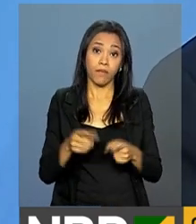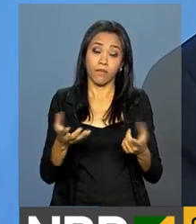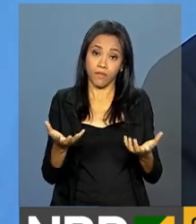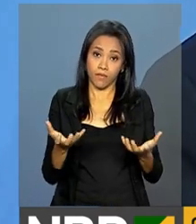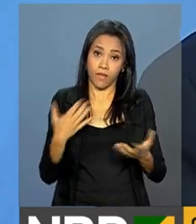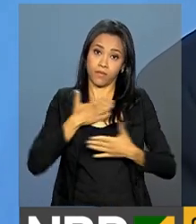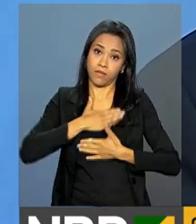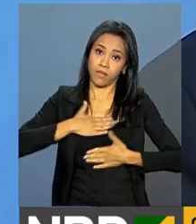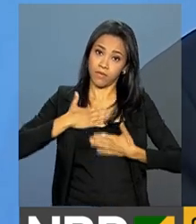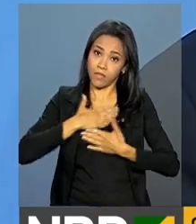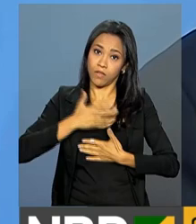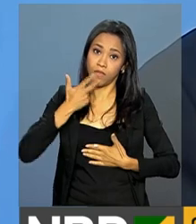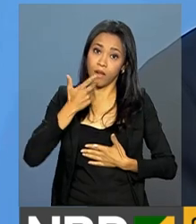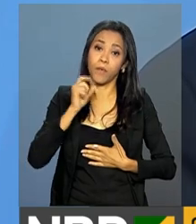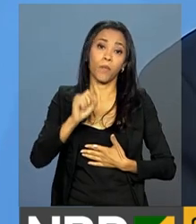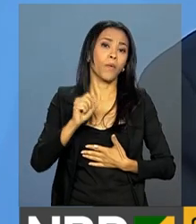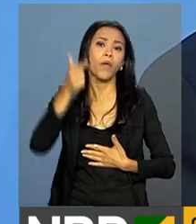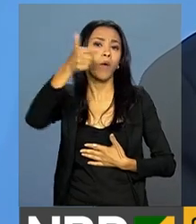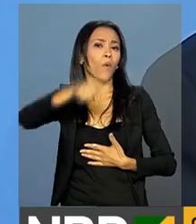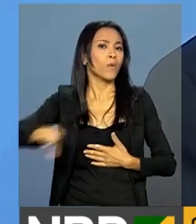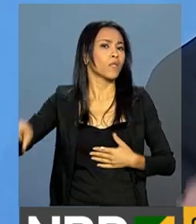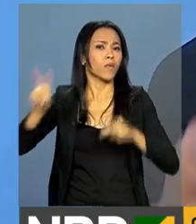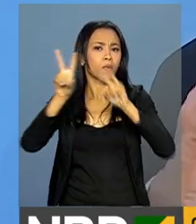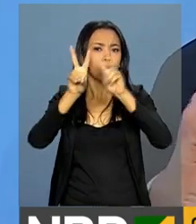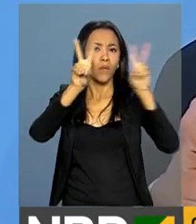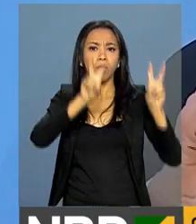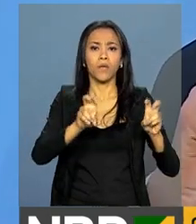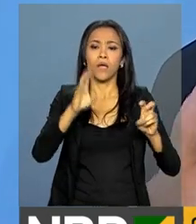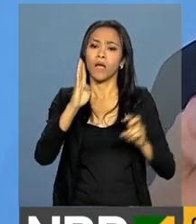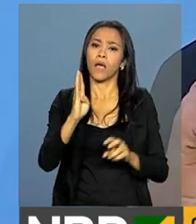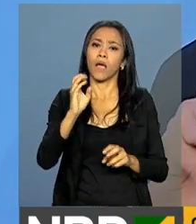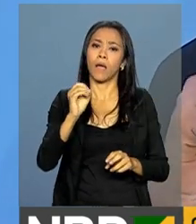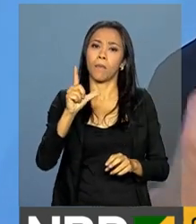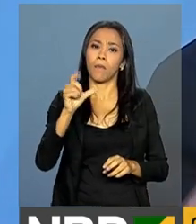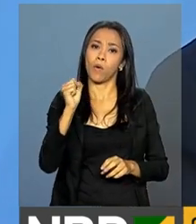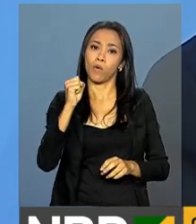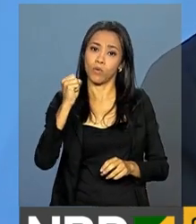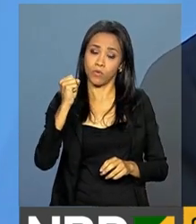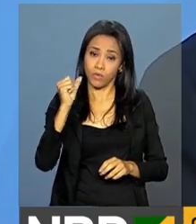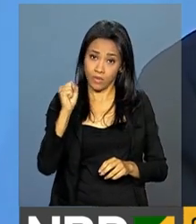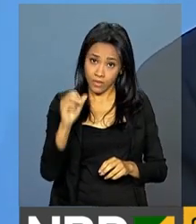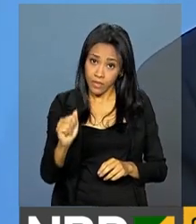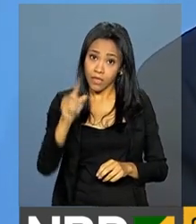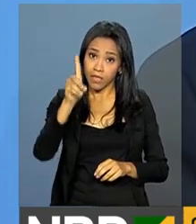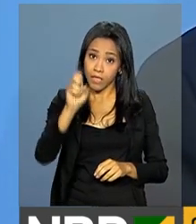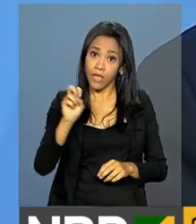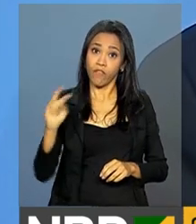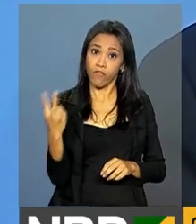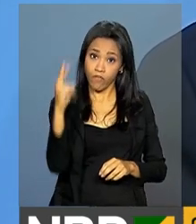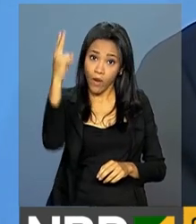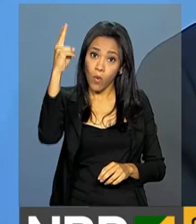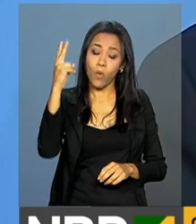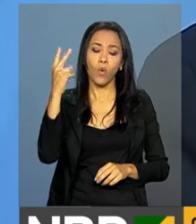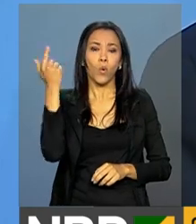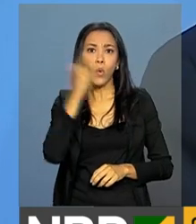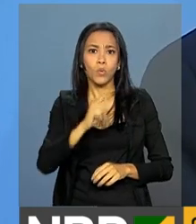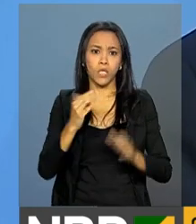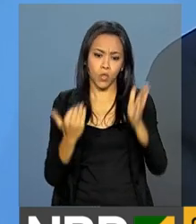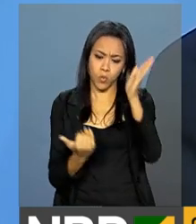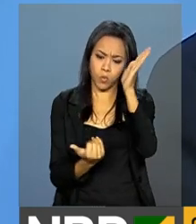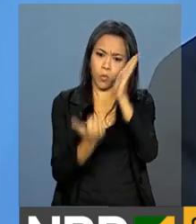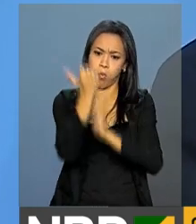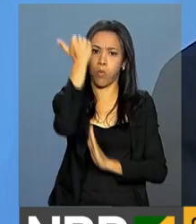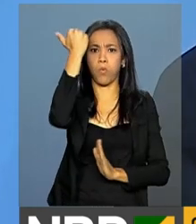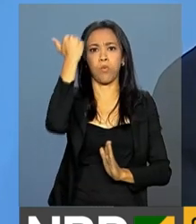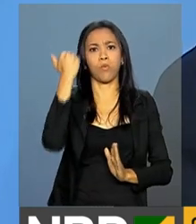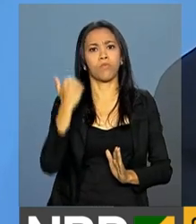dizê-lo, que a Bolsa de Valores atingiu o pico de 76.620 pontos, o maior índice registrado desde